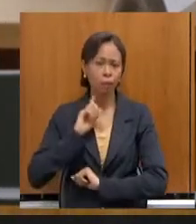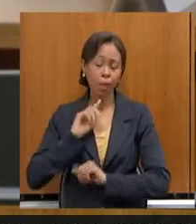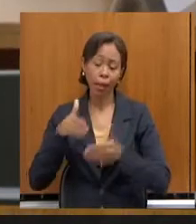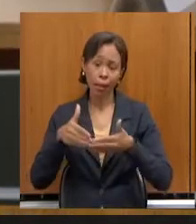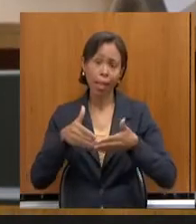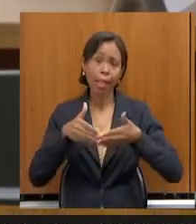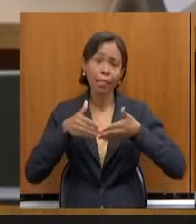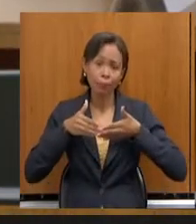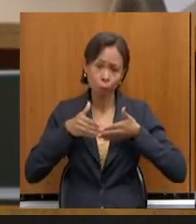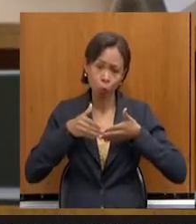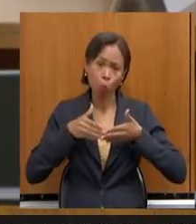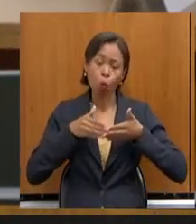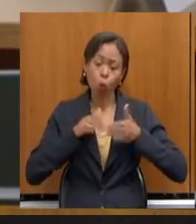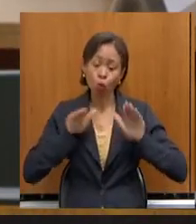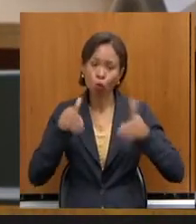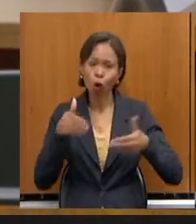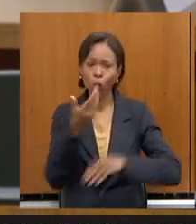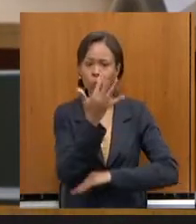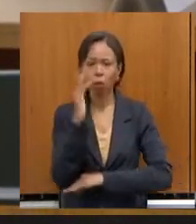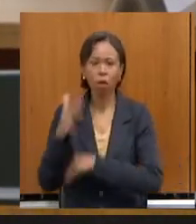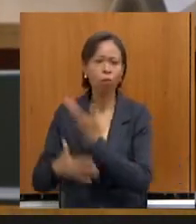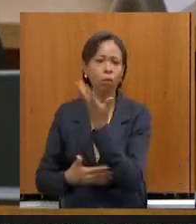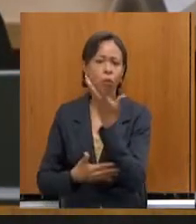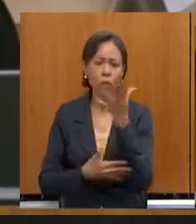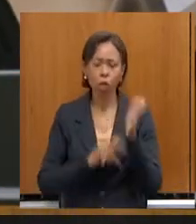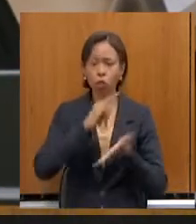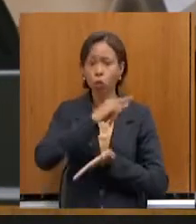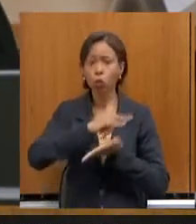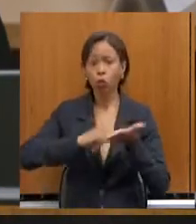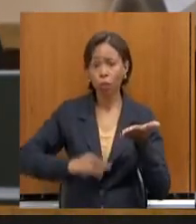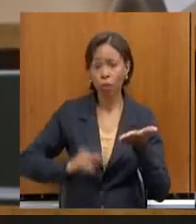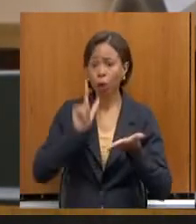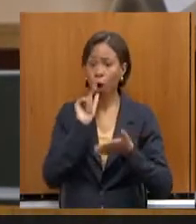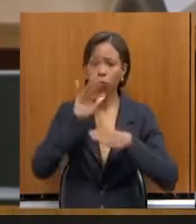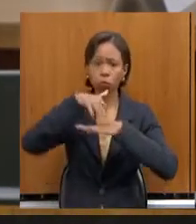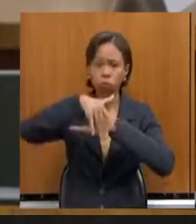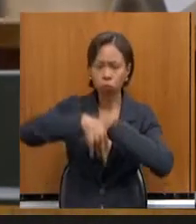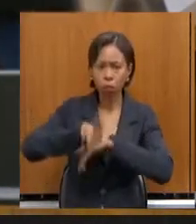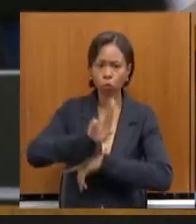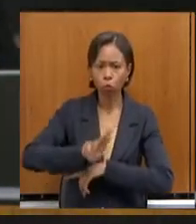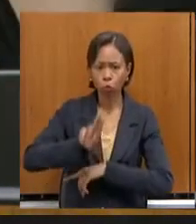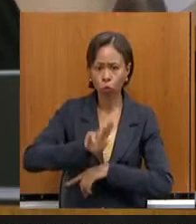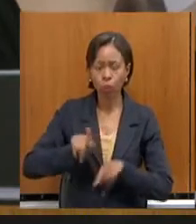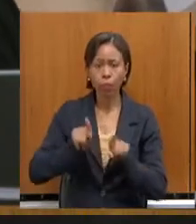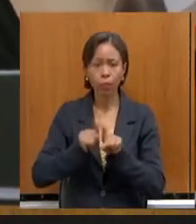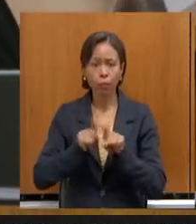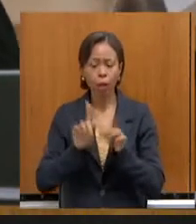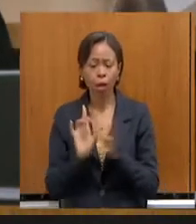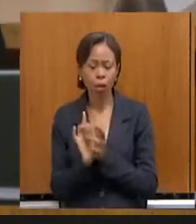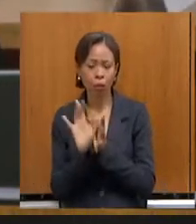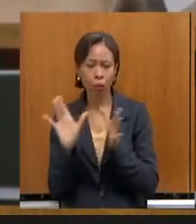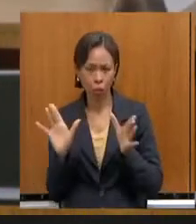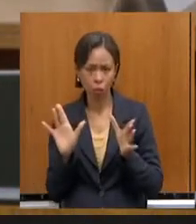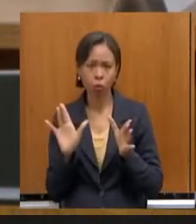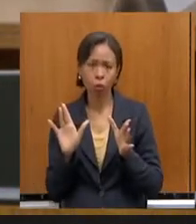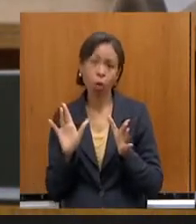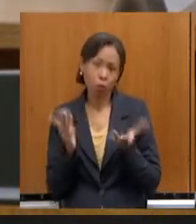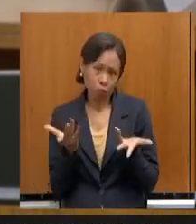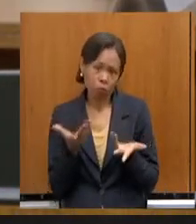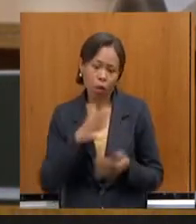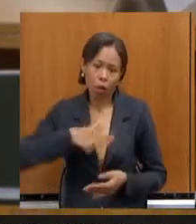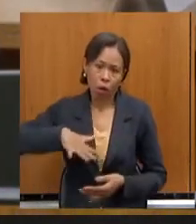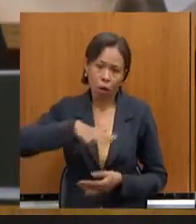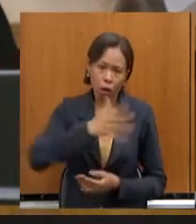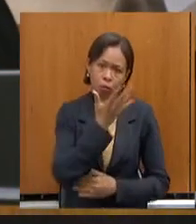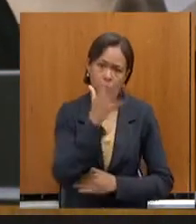tem encerramento ambiental a outorga de Direito de uso de recursos hídricos e as autorizações para intervenção ambiental a